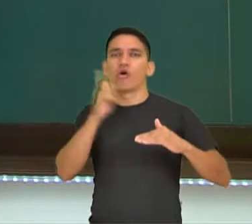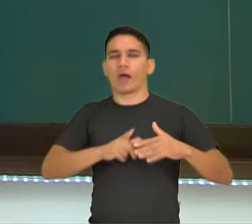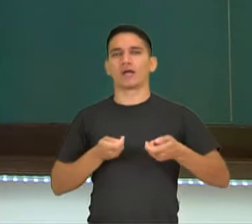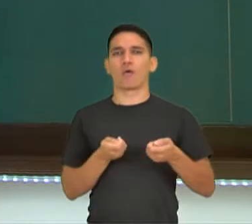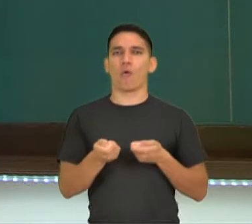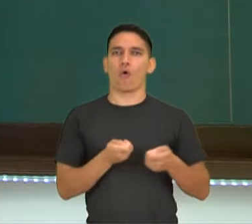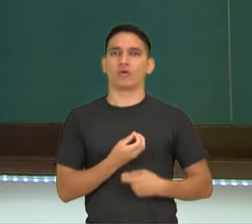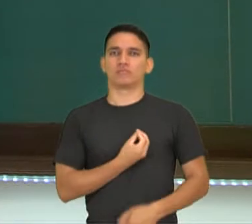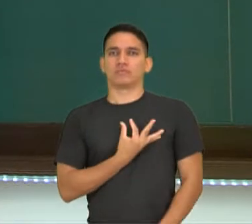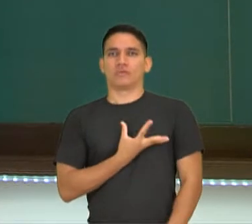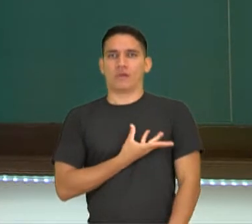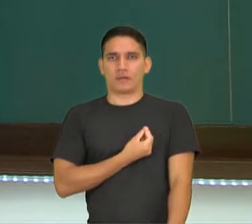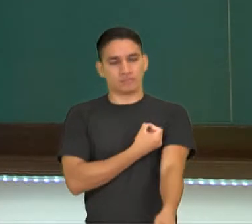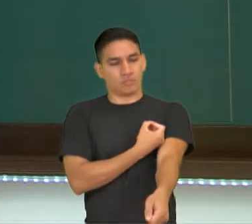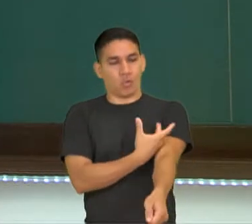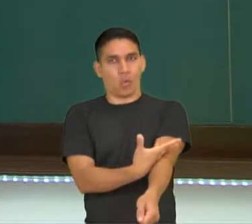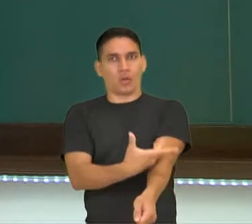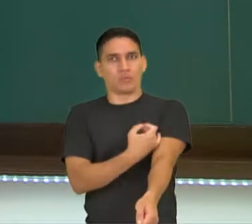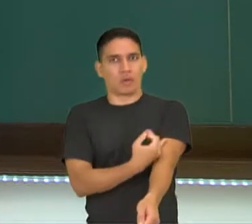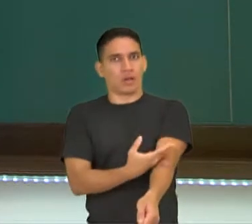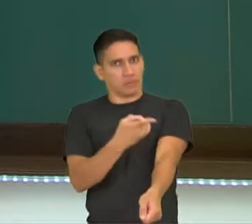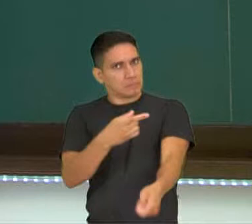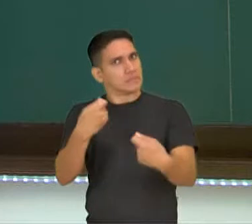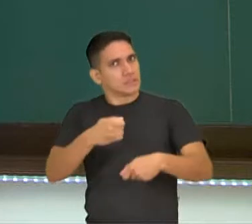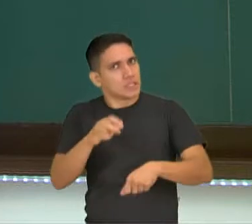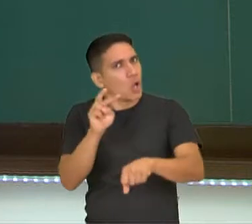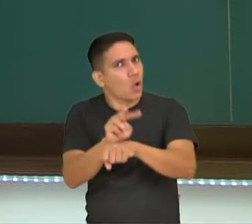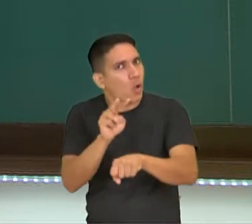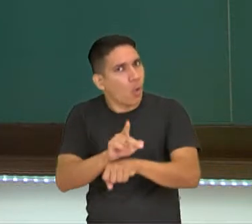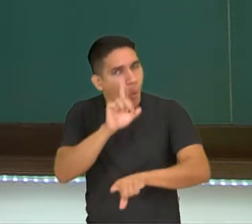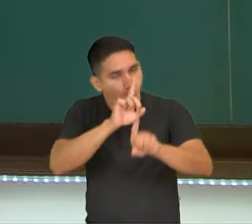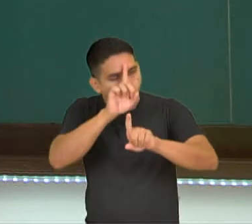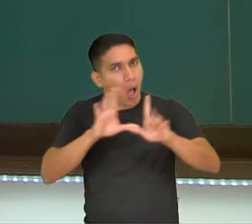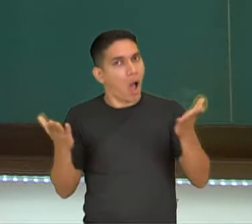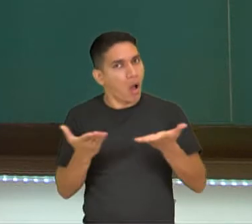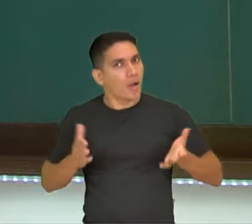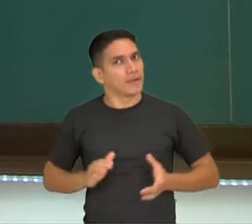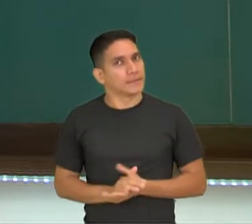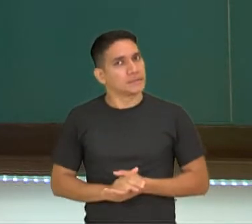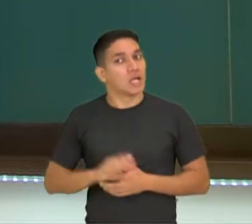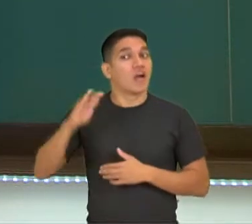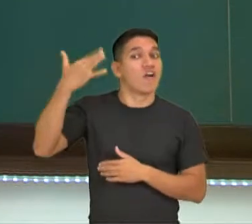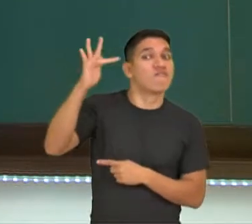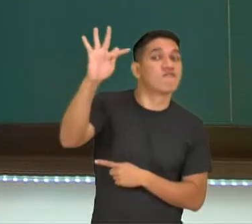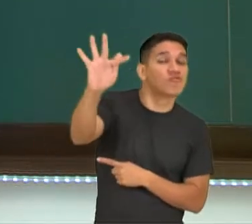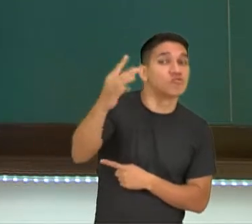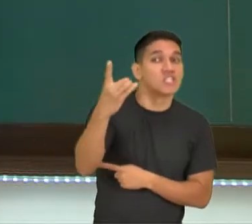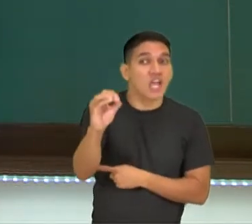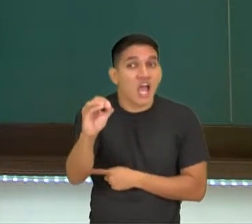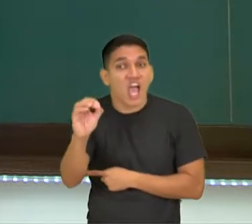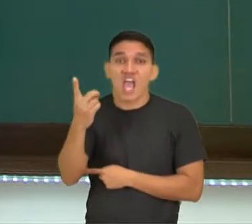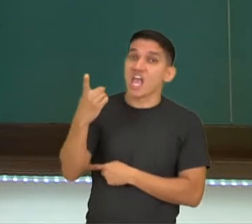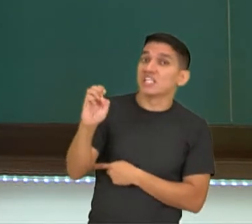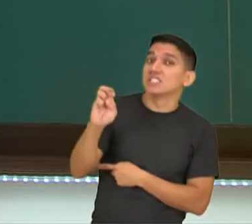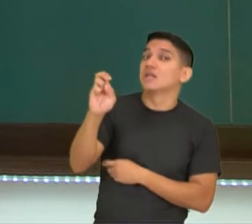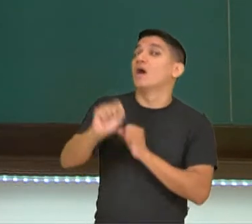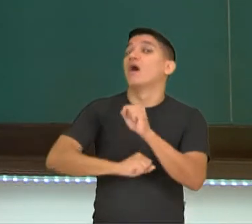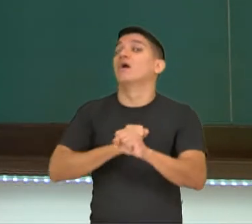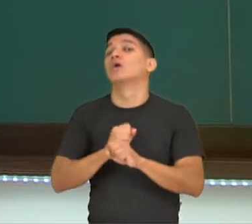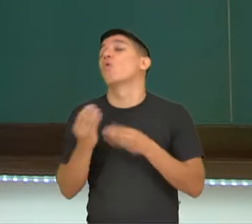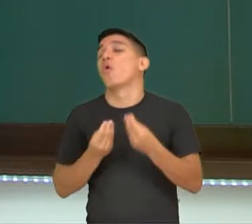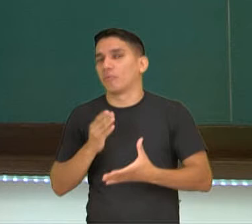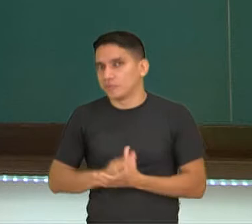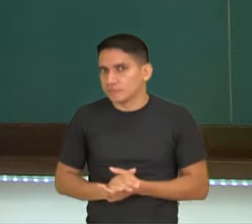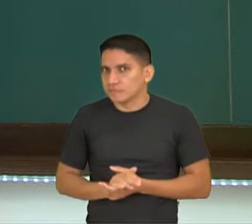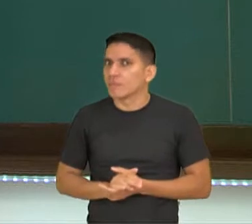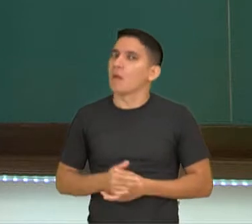precisa cuidar disso agora? E daqui 10, 15 anos? É melhor começar a cuidar agora, para daqui 20 anos